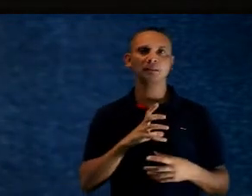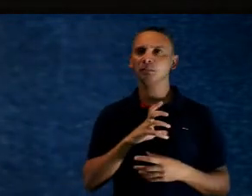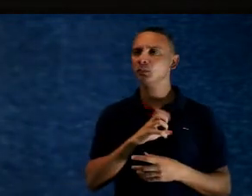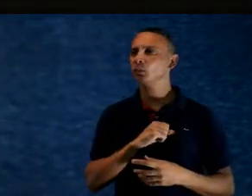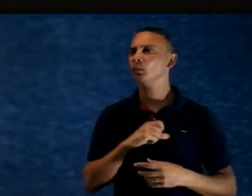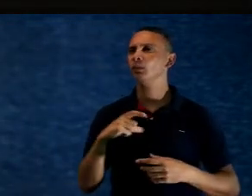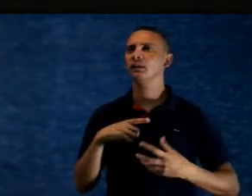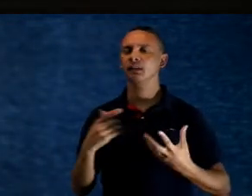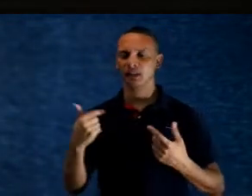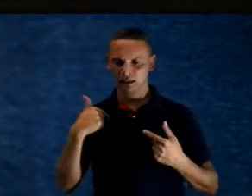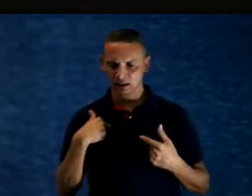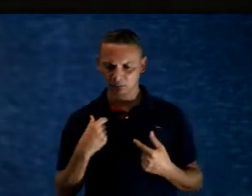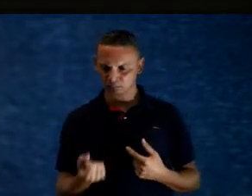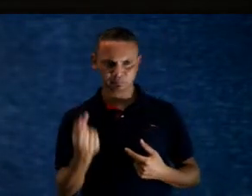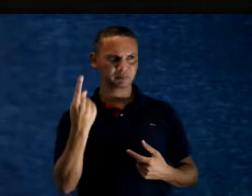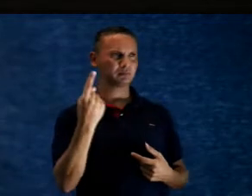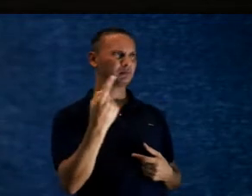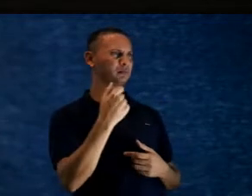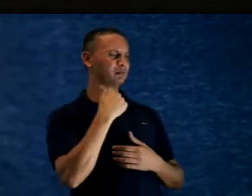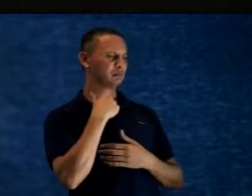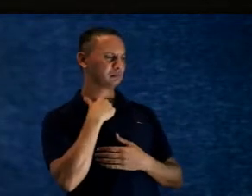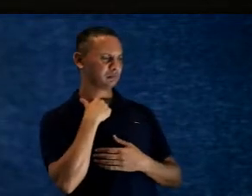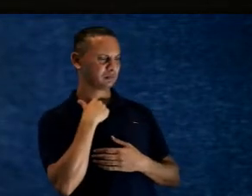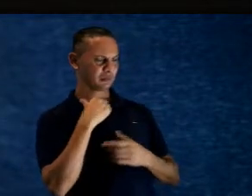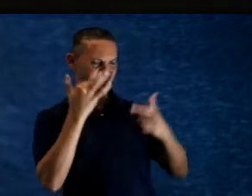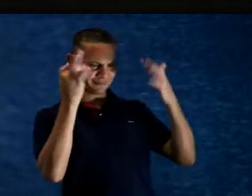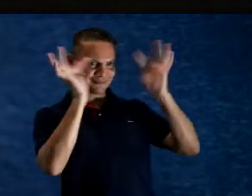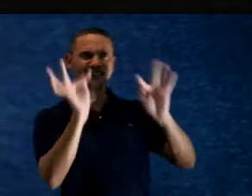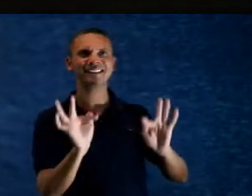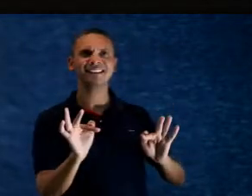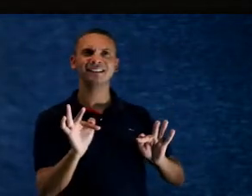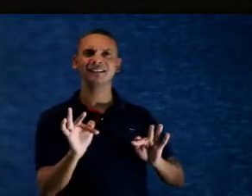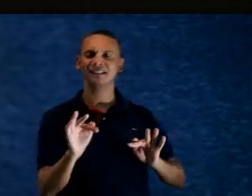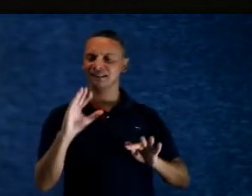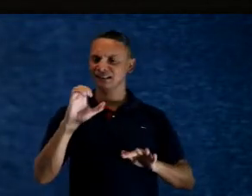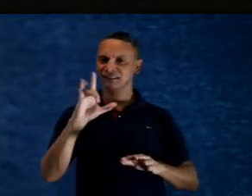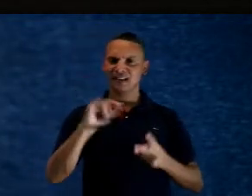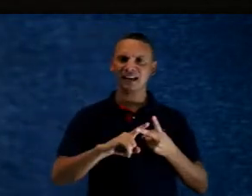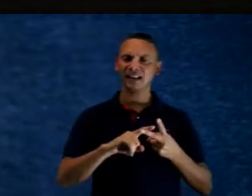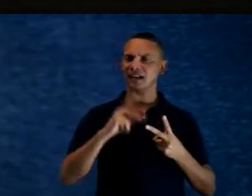braços. Missas à meia luz, cheiro de incenso. Eu languidamente